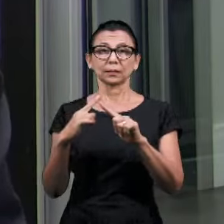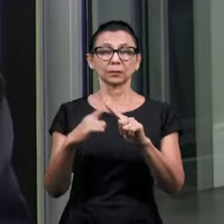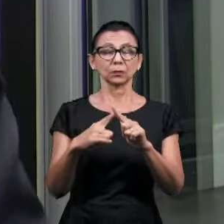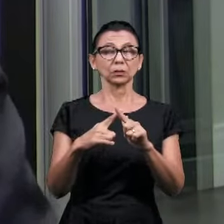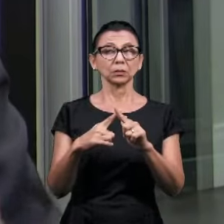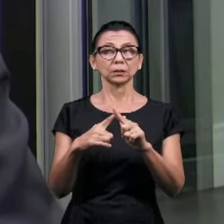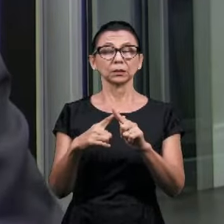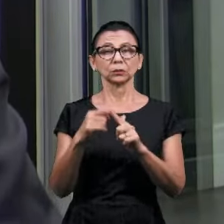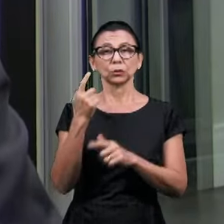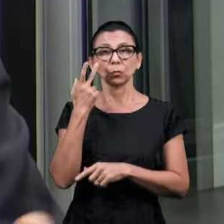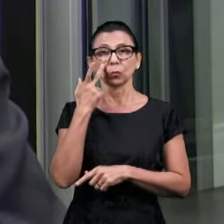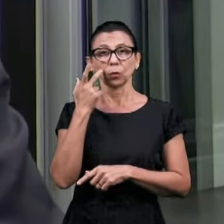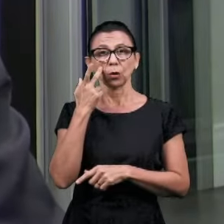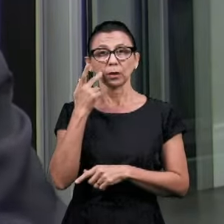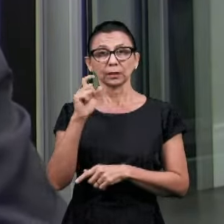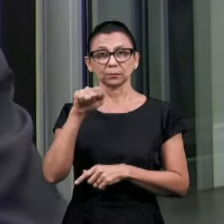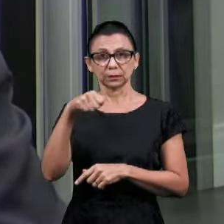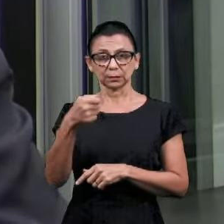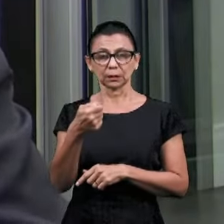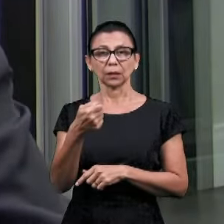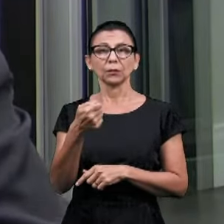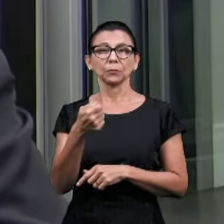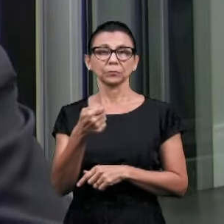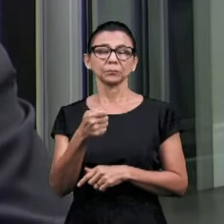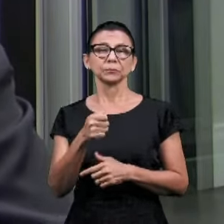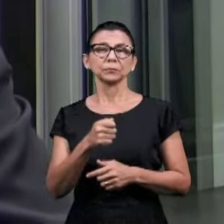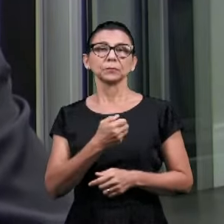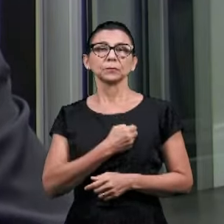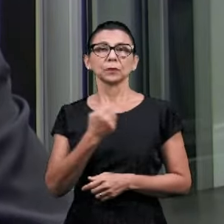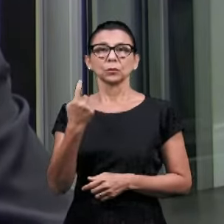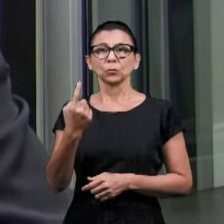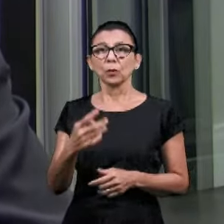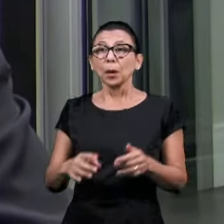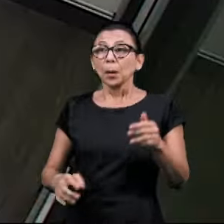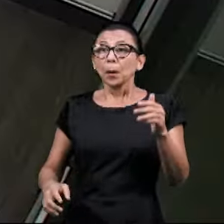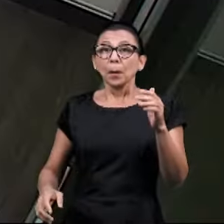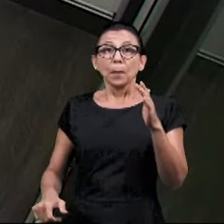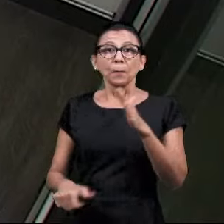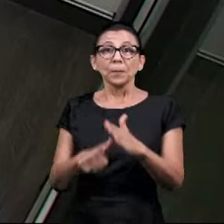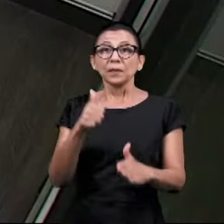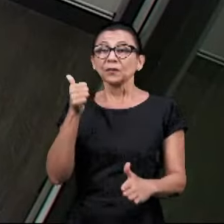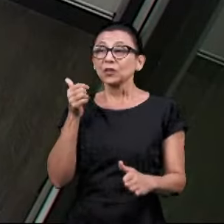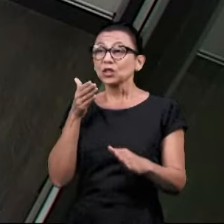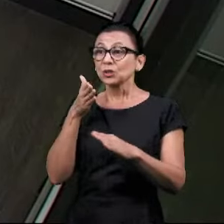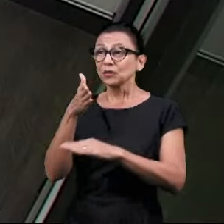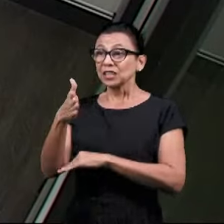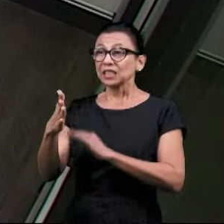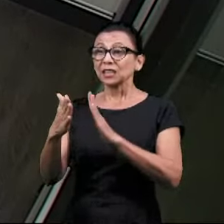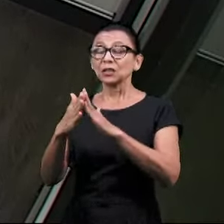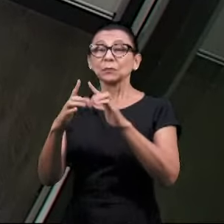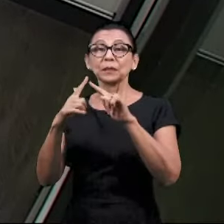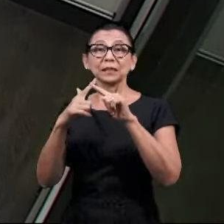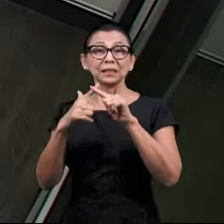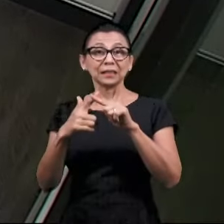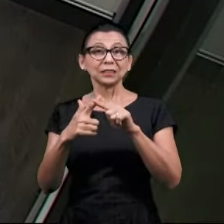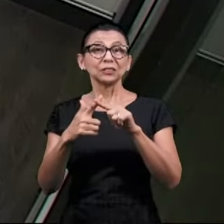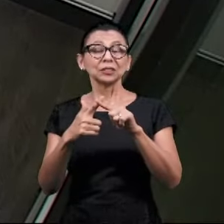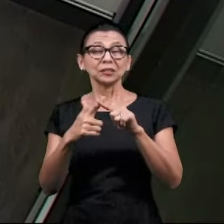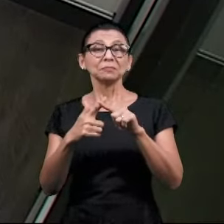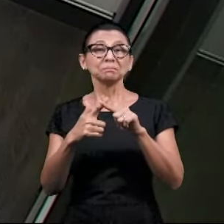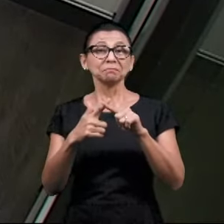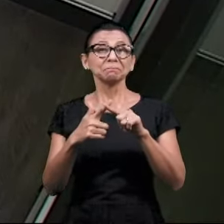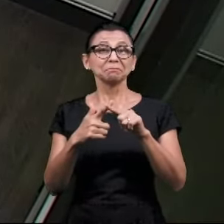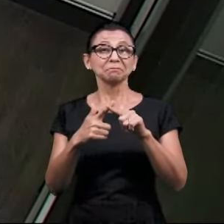1 foi a primeira vez que eu entrei numa igreja evangélica. Olha que interessante. Então vamos lá. Então vamos voltar lá atrás um pouquinho. Vamos lá.